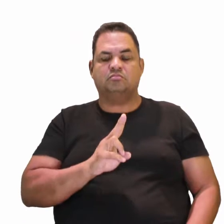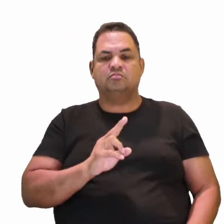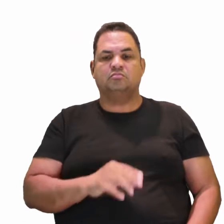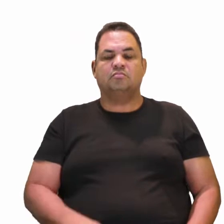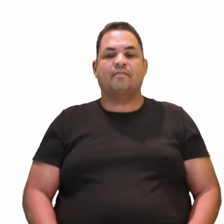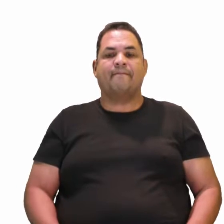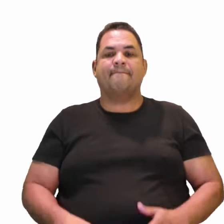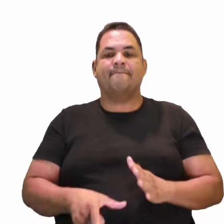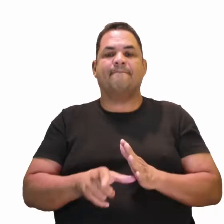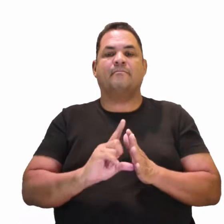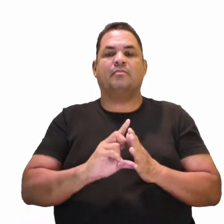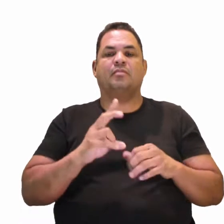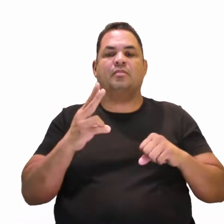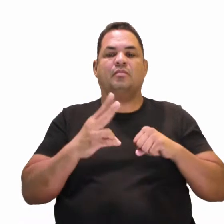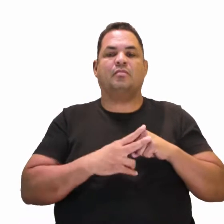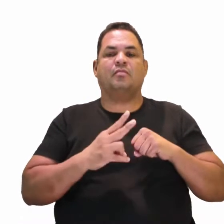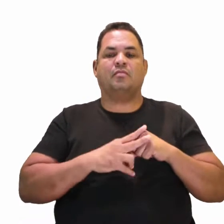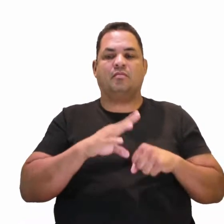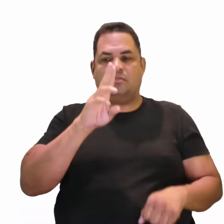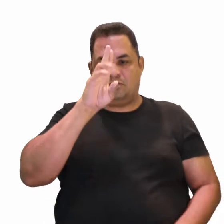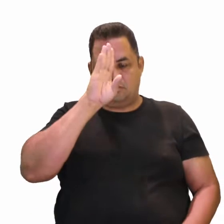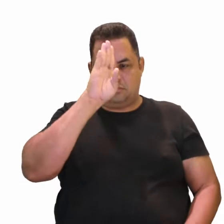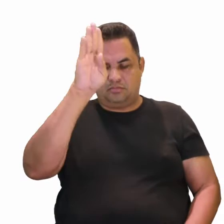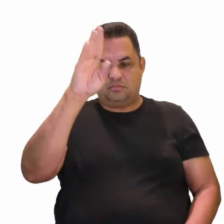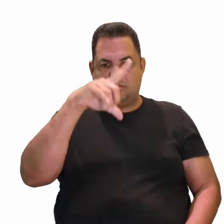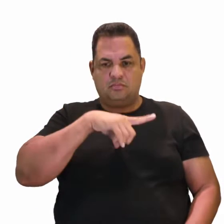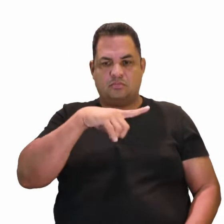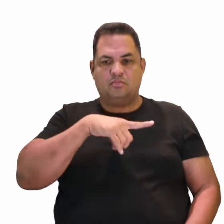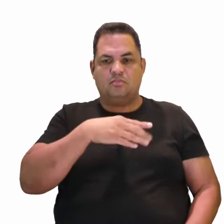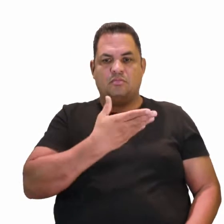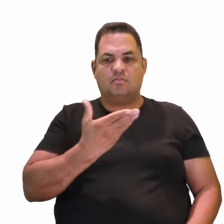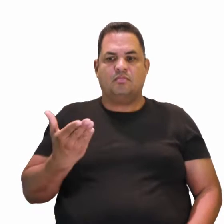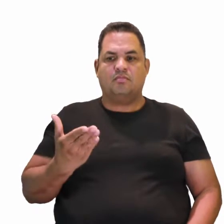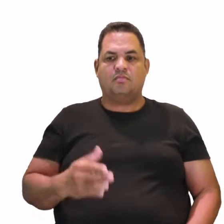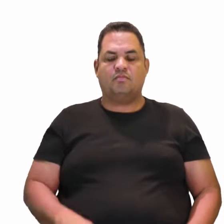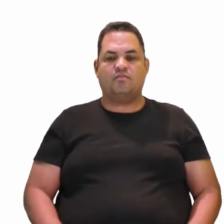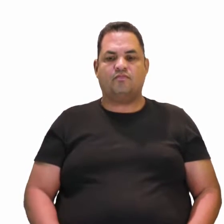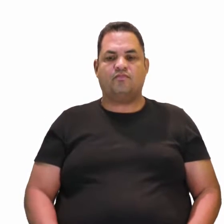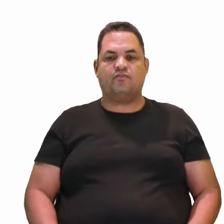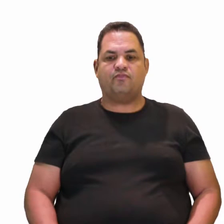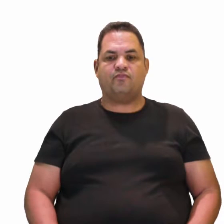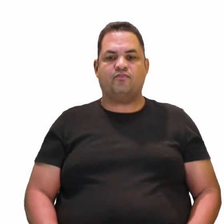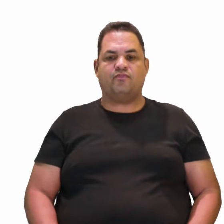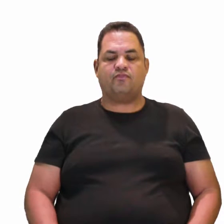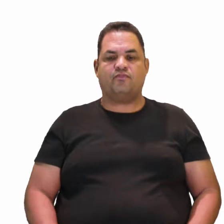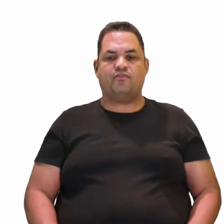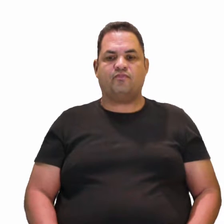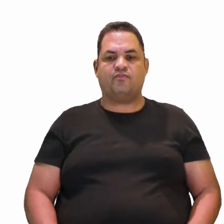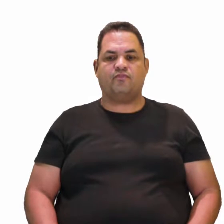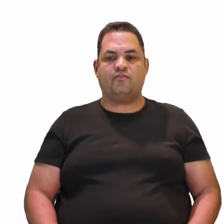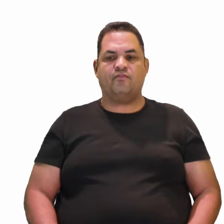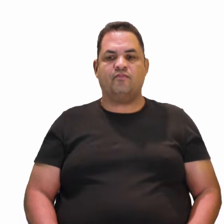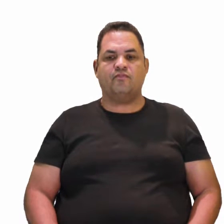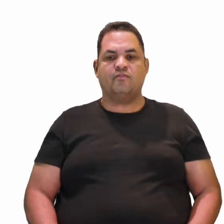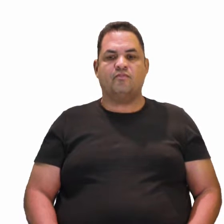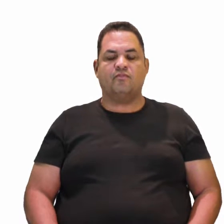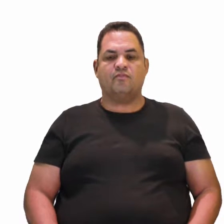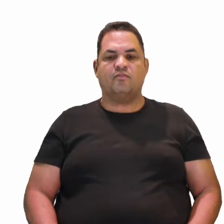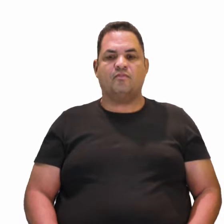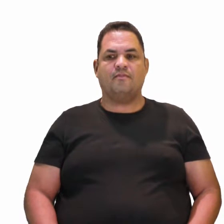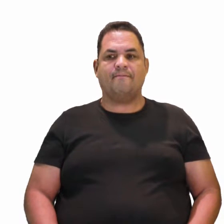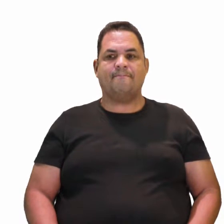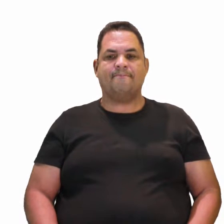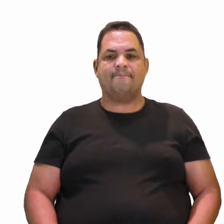antes do verbo principal. Beleza? E aí a gente tem o don't drink aqui como modo imperativo na